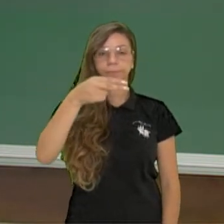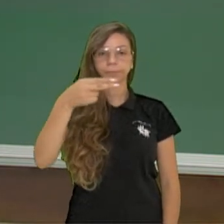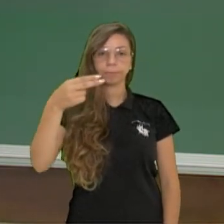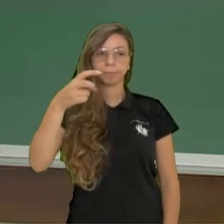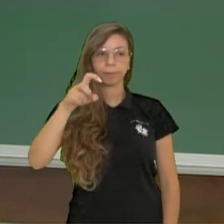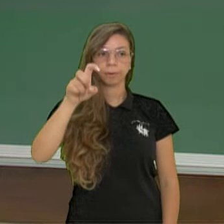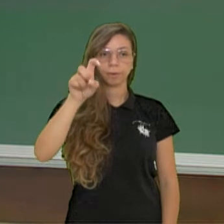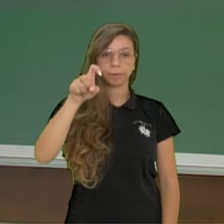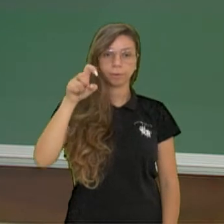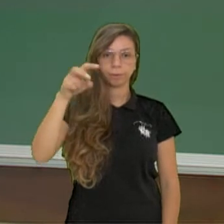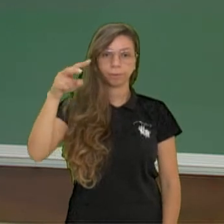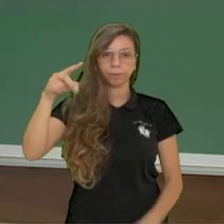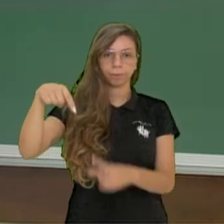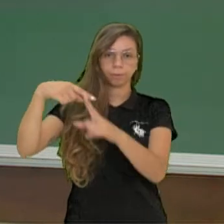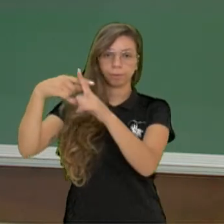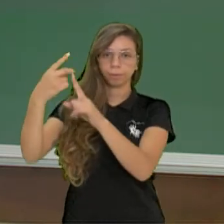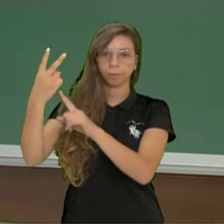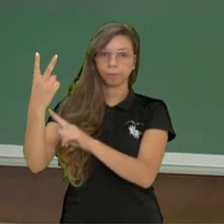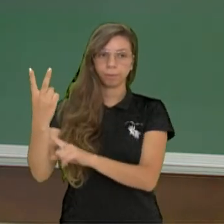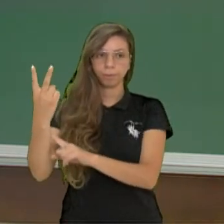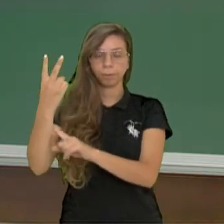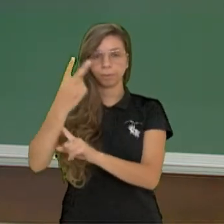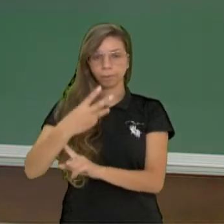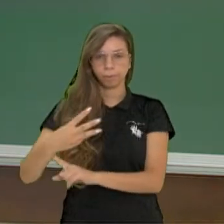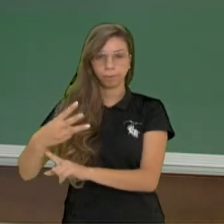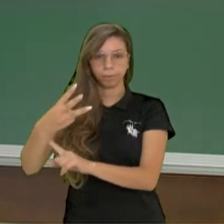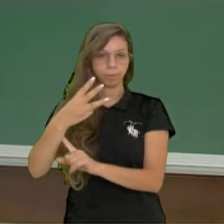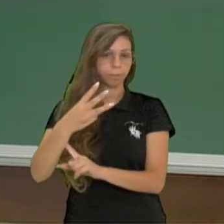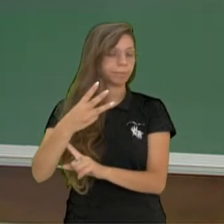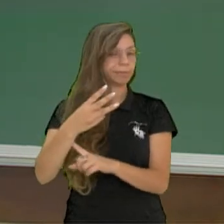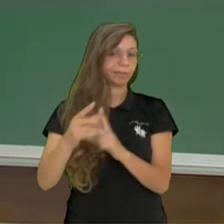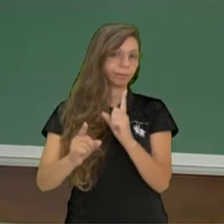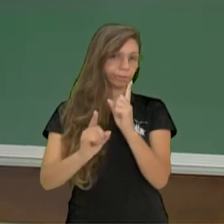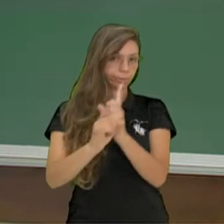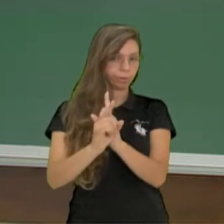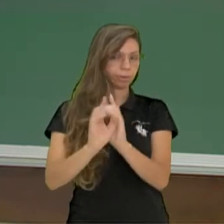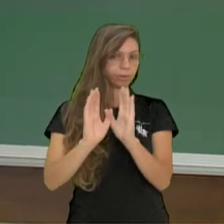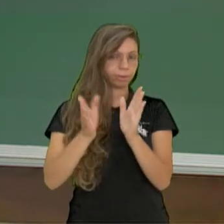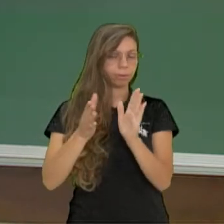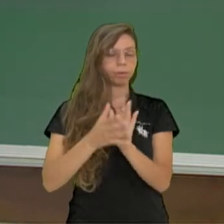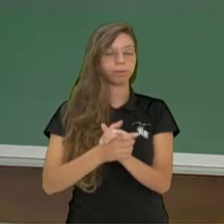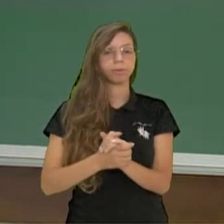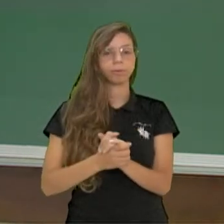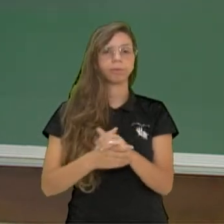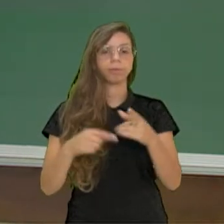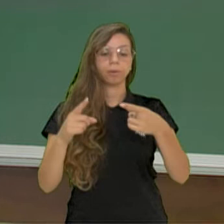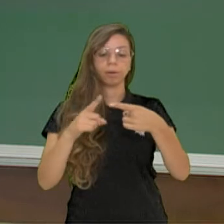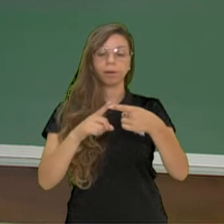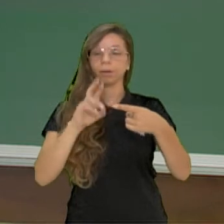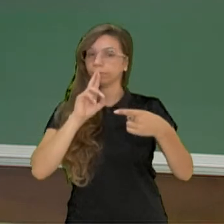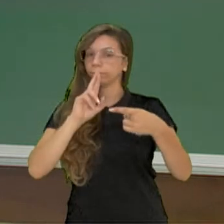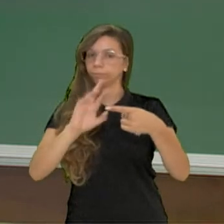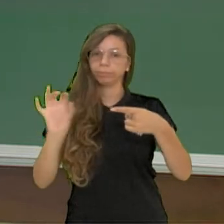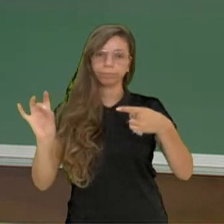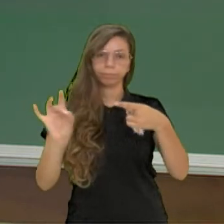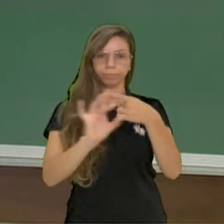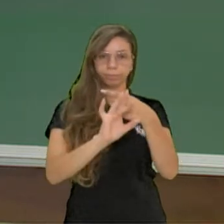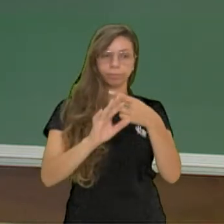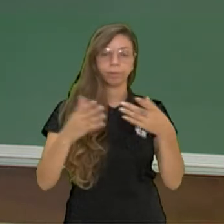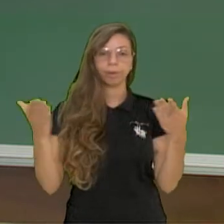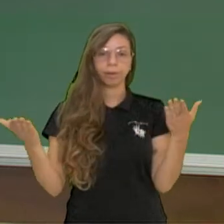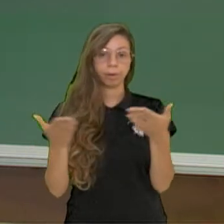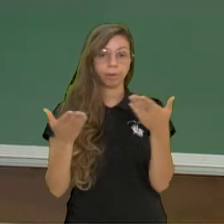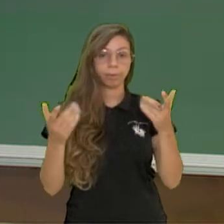2. Ok? Então, função inversa é encontrada. Item A resolvido. Agora, com